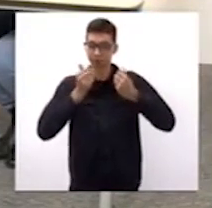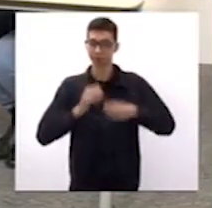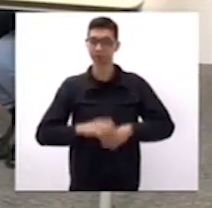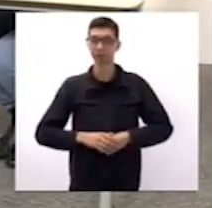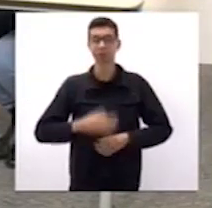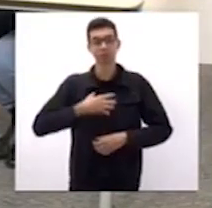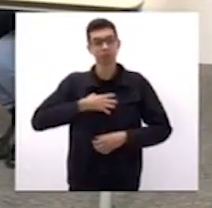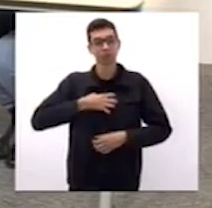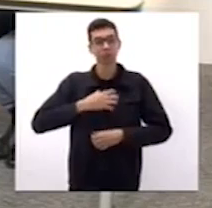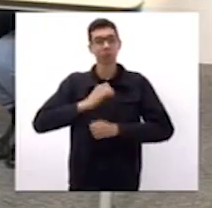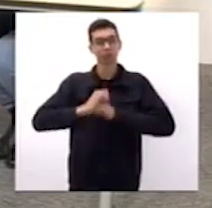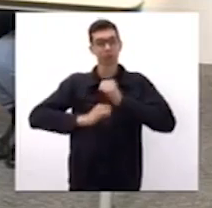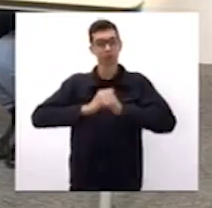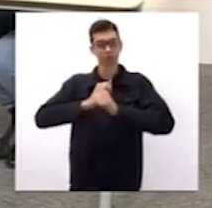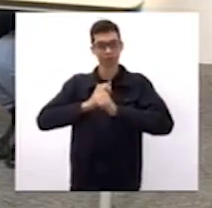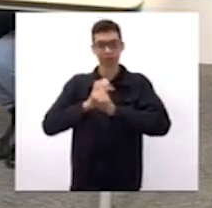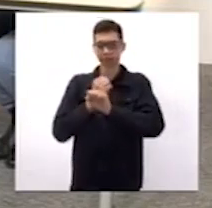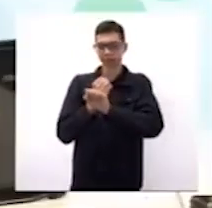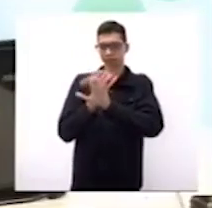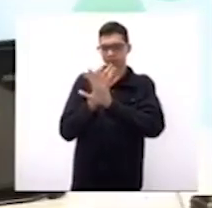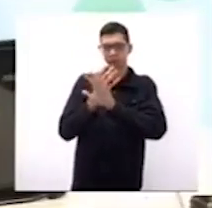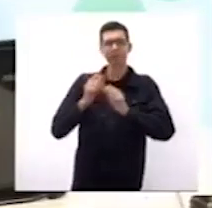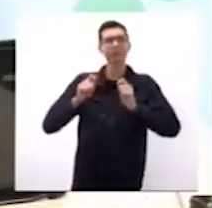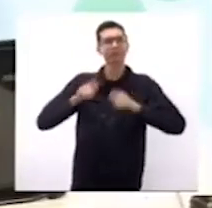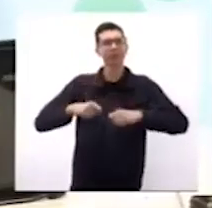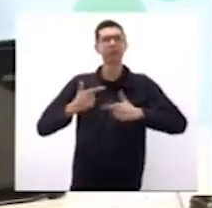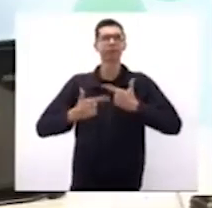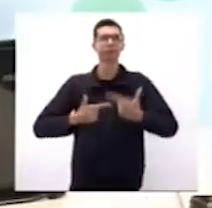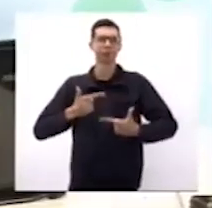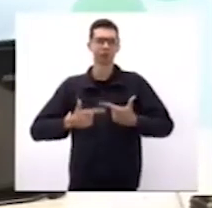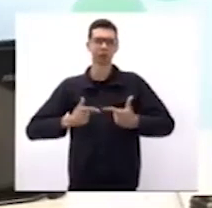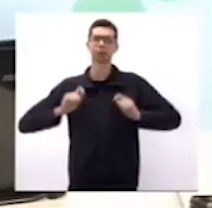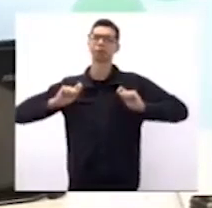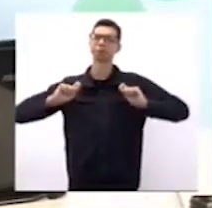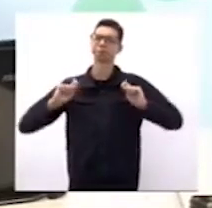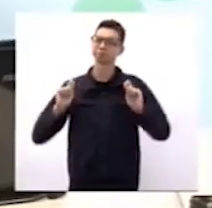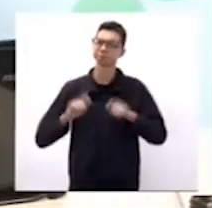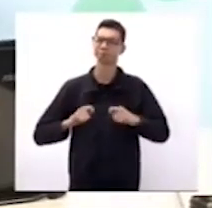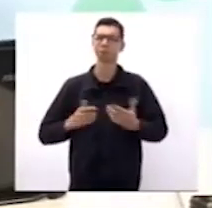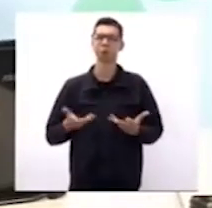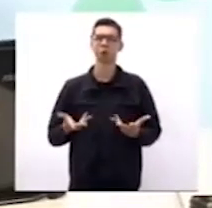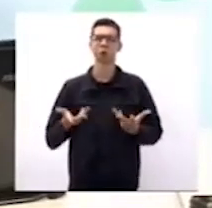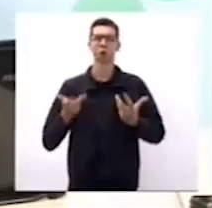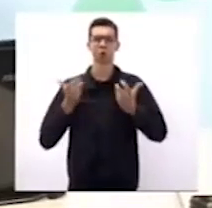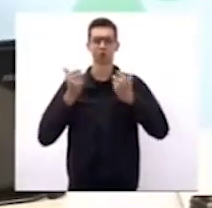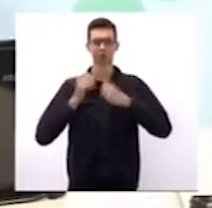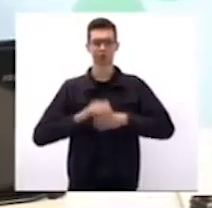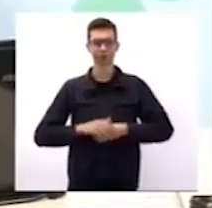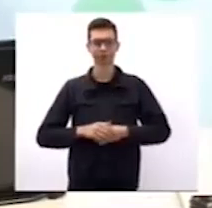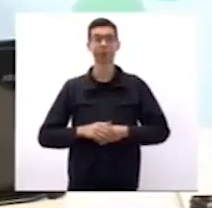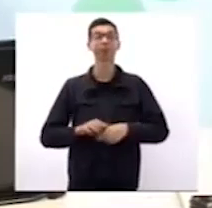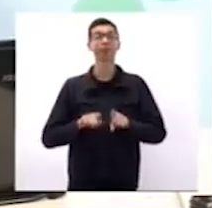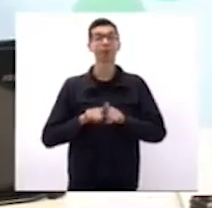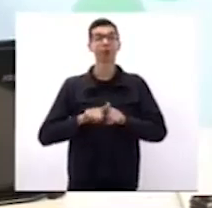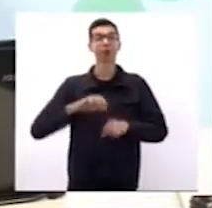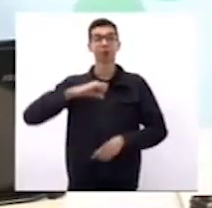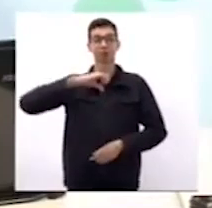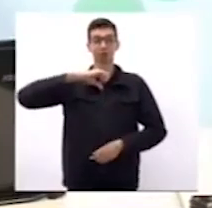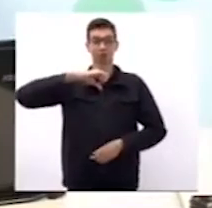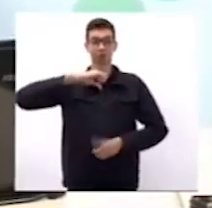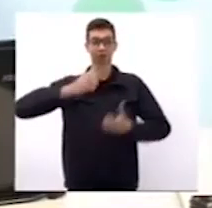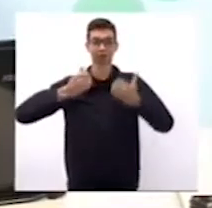possibilita o trabalho aí com a competência. E ainda, retomando aí a competência 9, que dispõe sobre exercitar